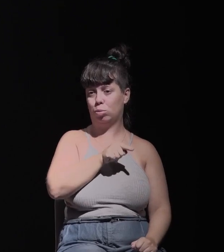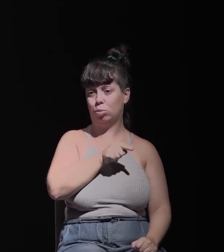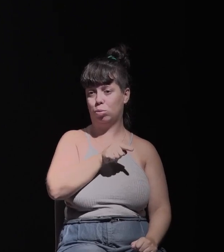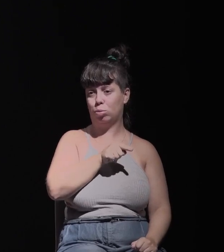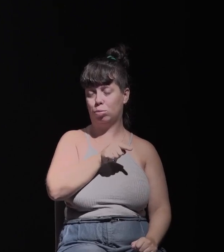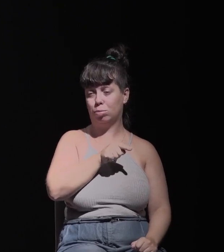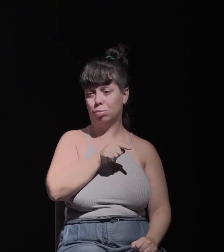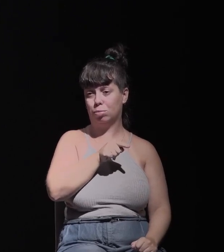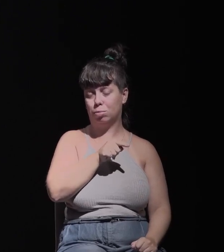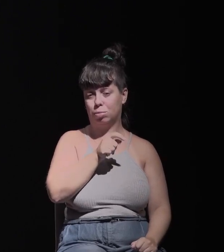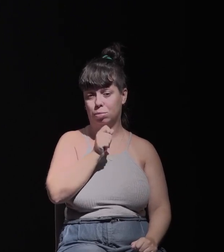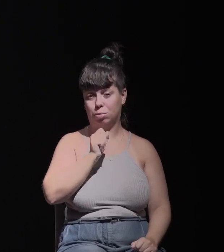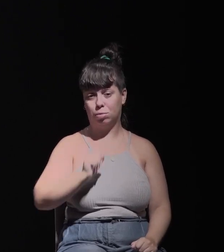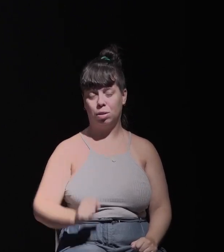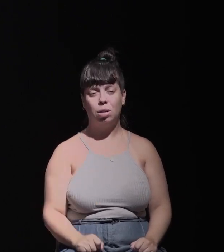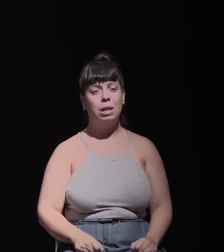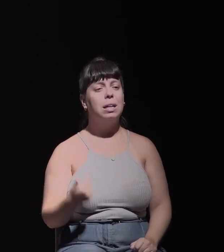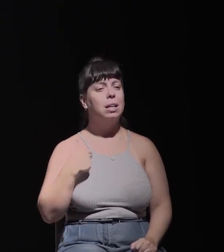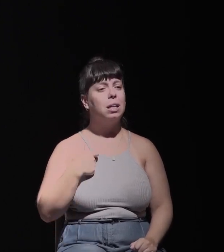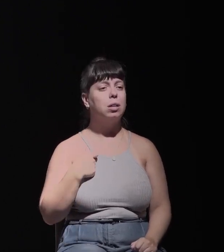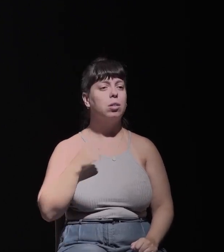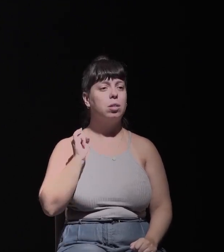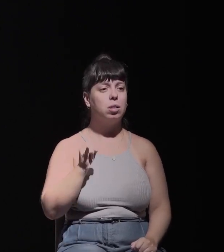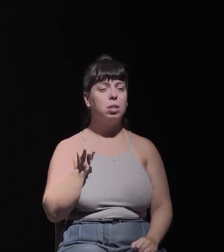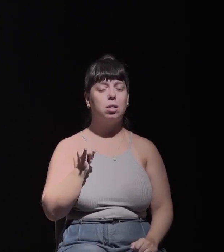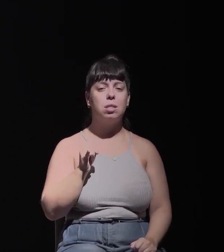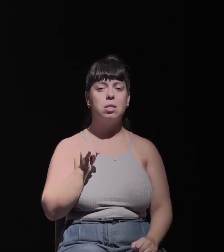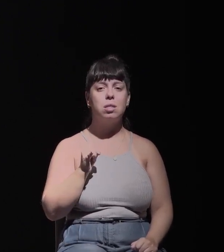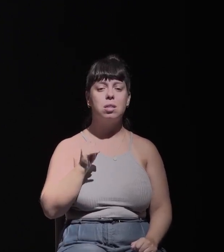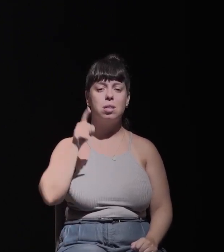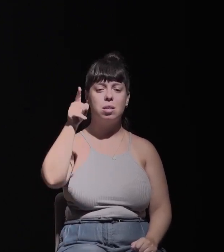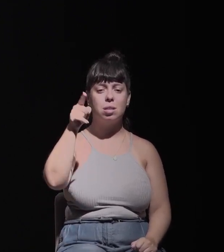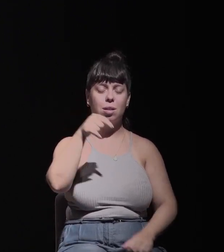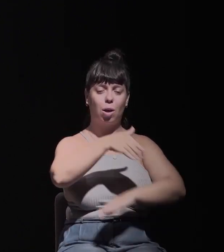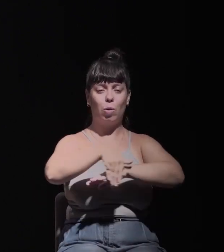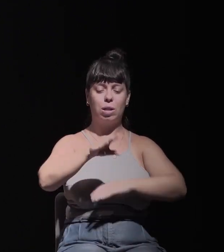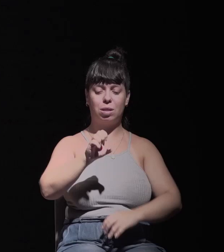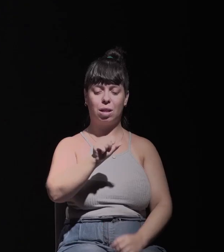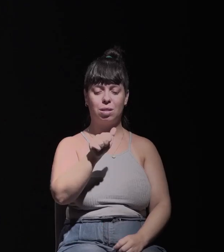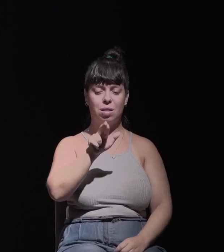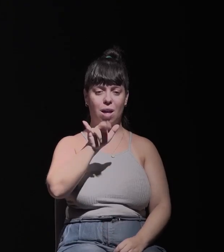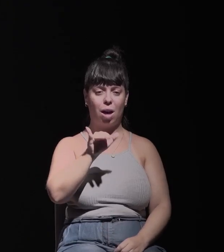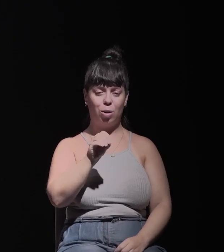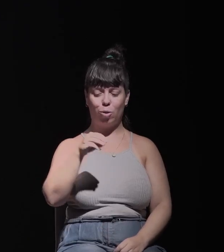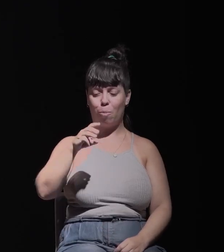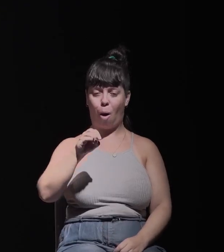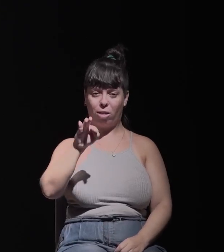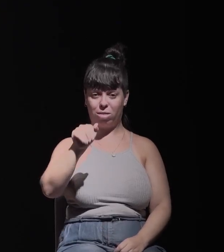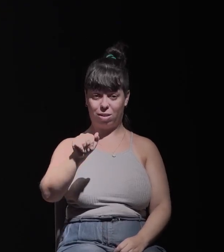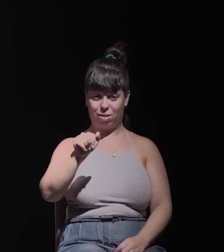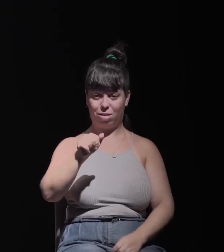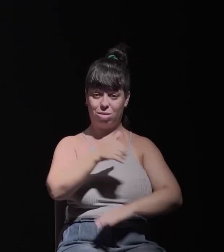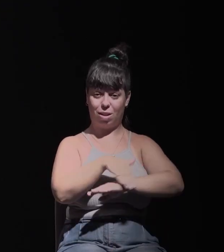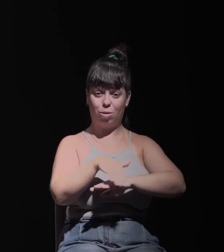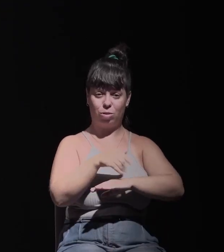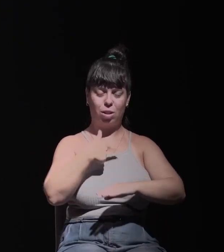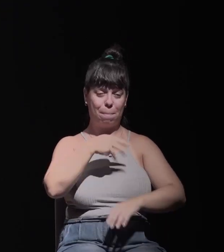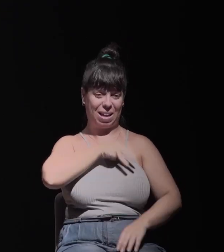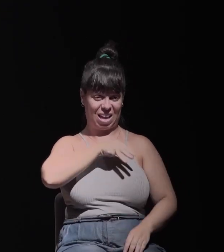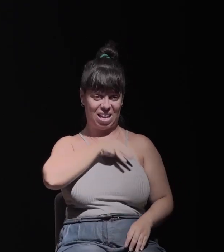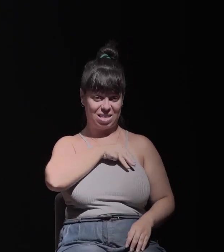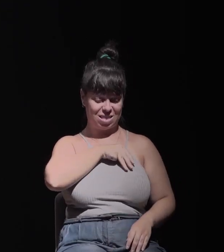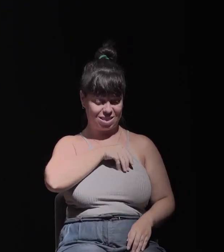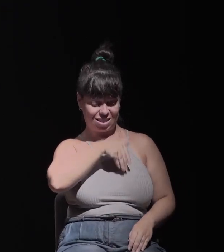Eu costumo... Se vocês passeiam ali pela Cesário Mota Júnior, na rua de baixo da